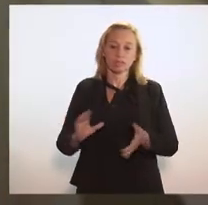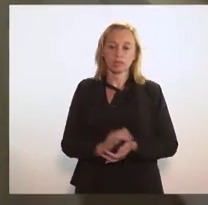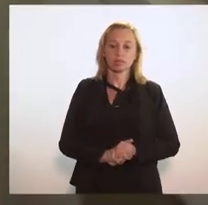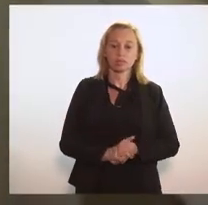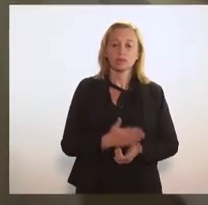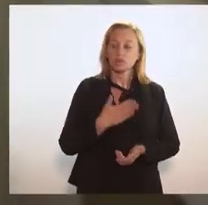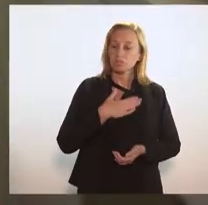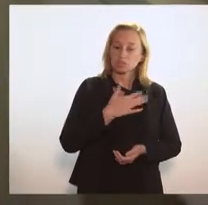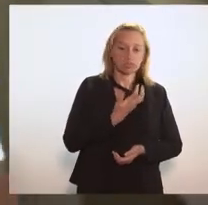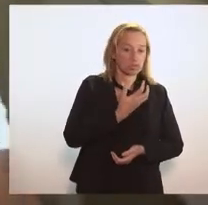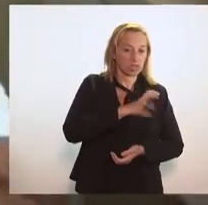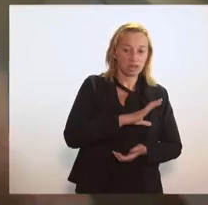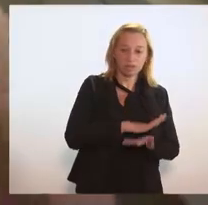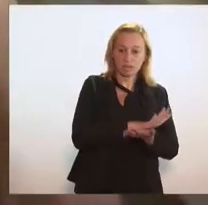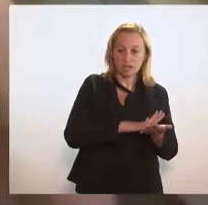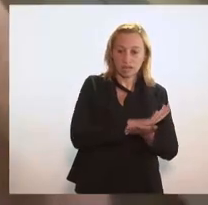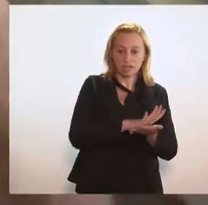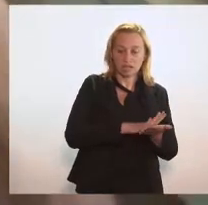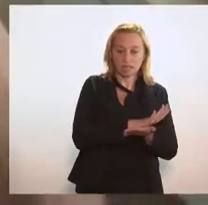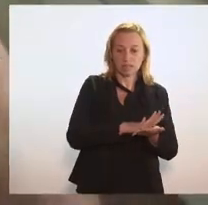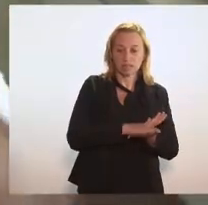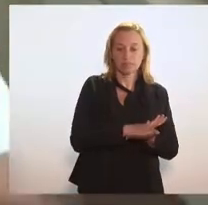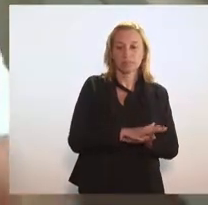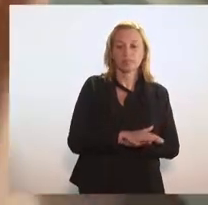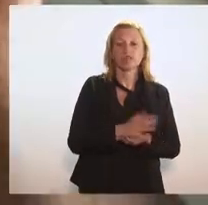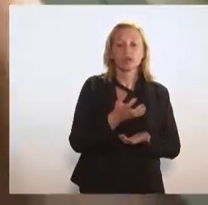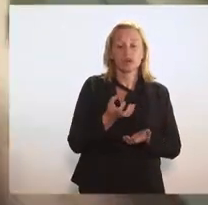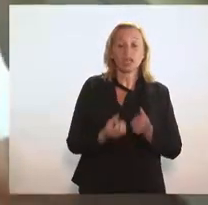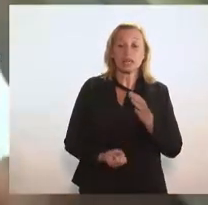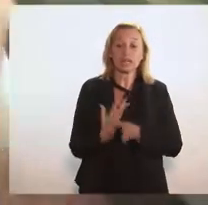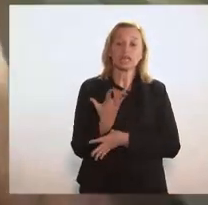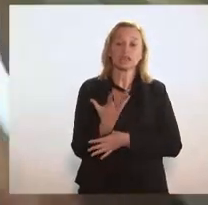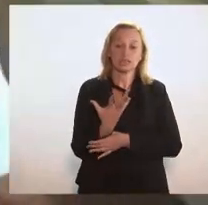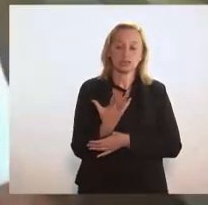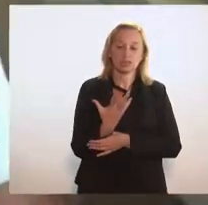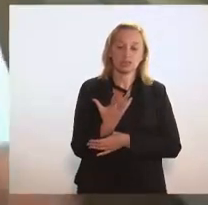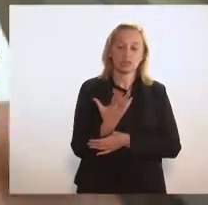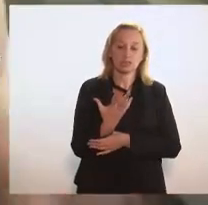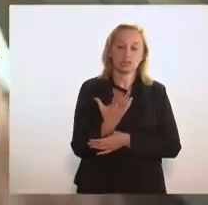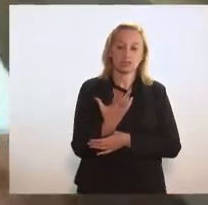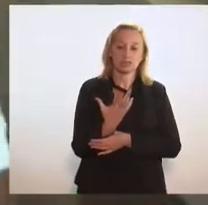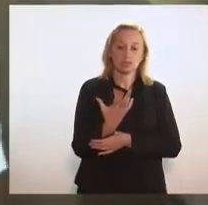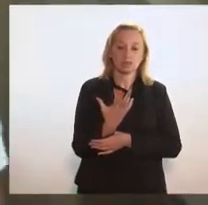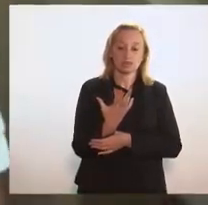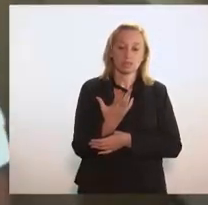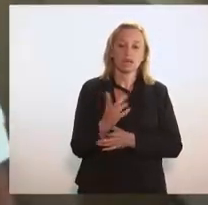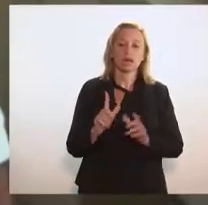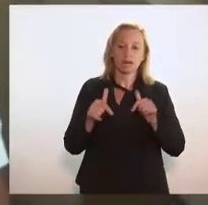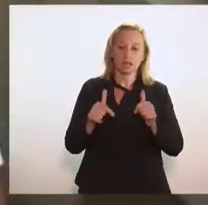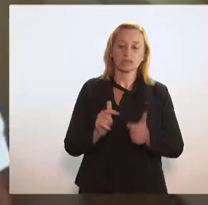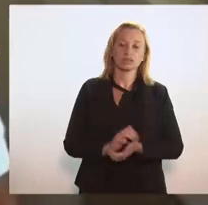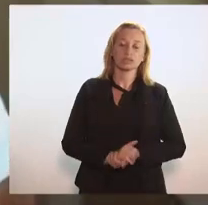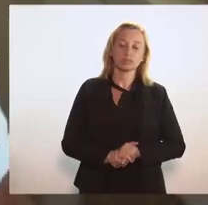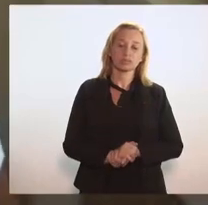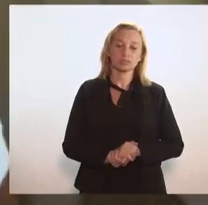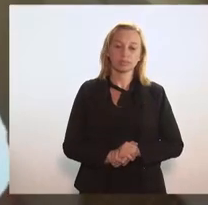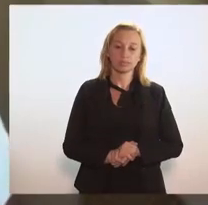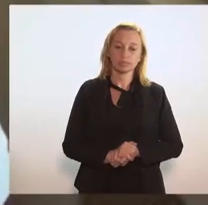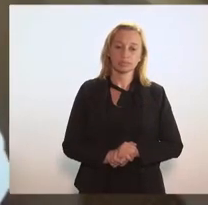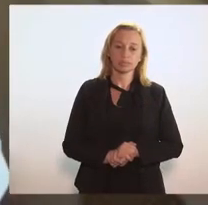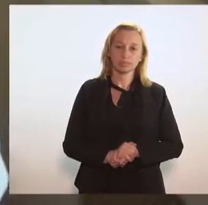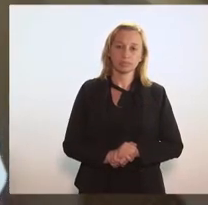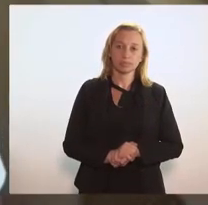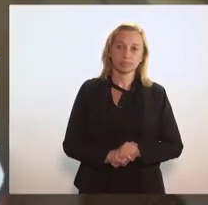e o meu cabelo nada dentro autorizativo Eu quero que crie Instituto tua né esse